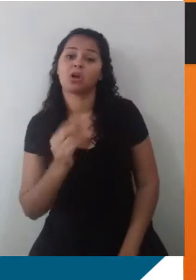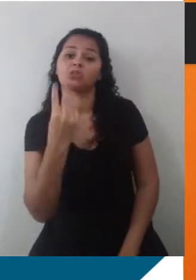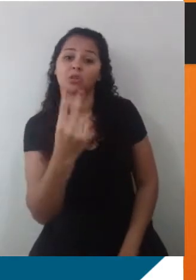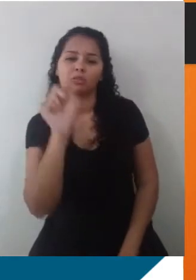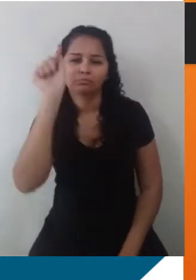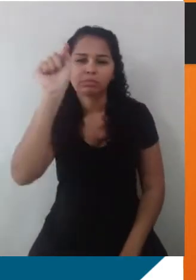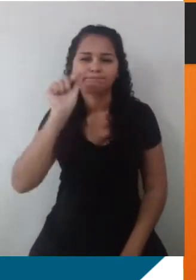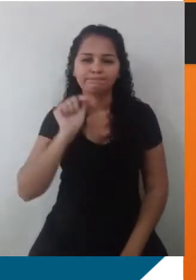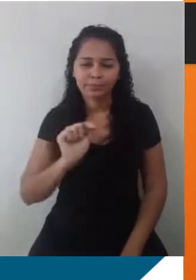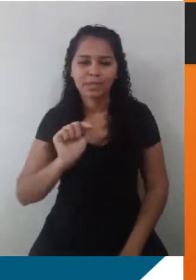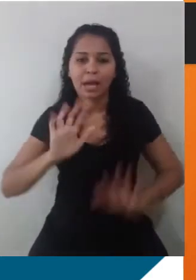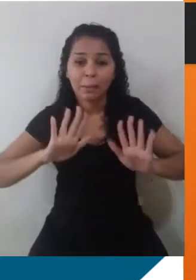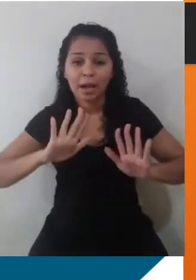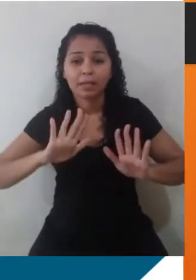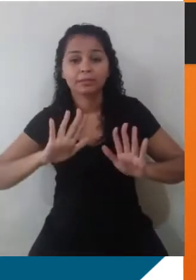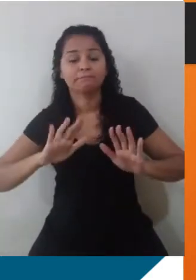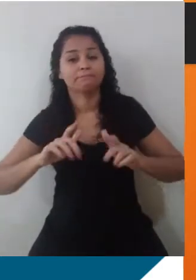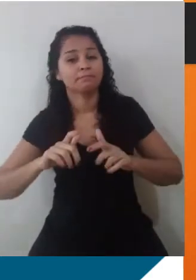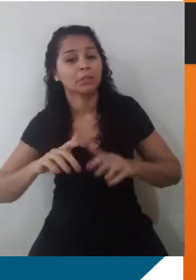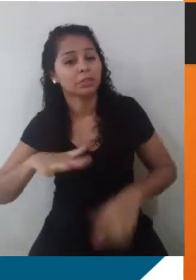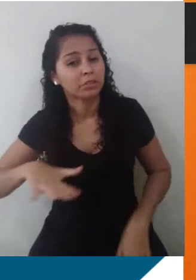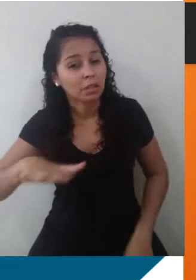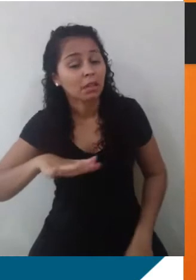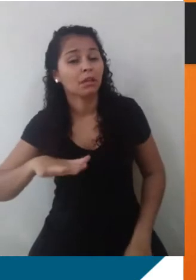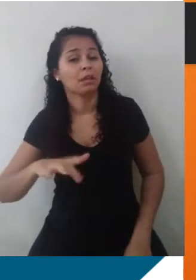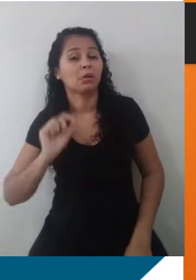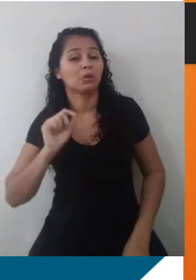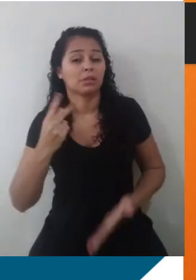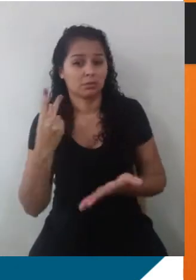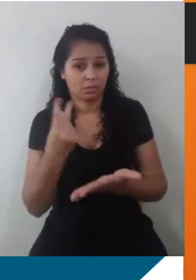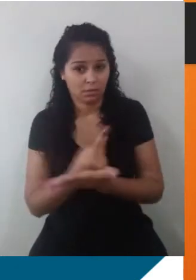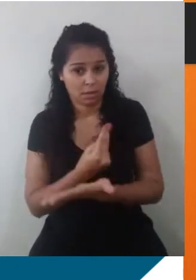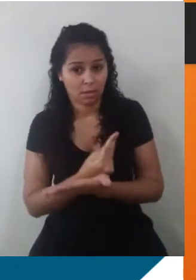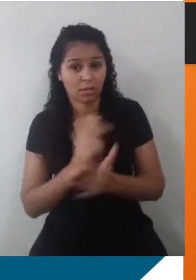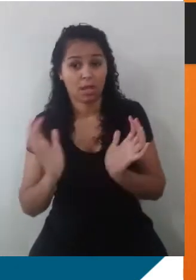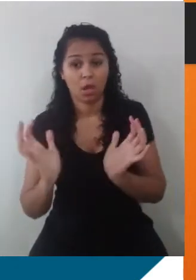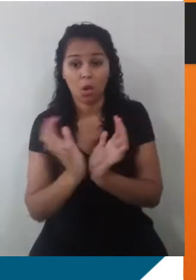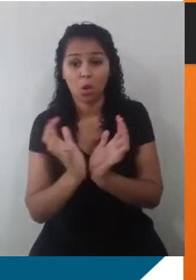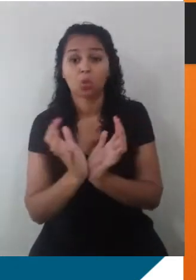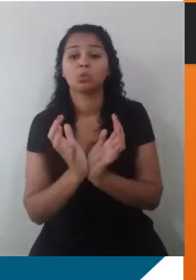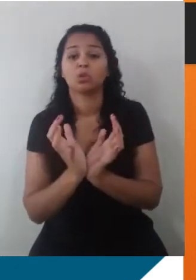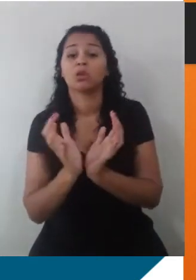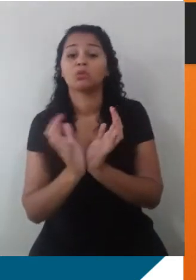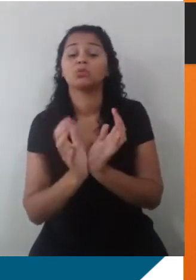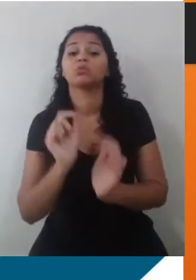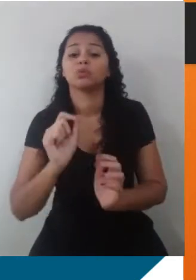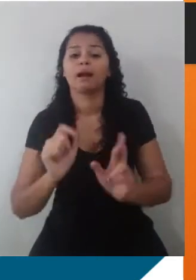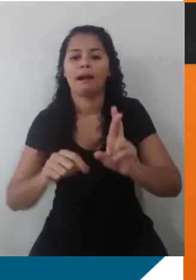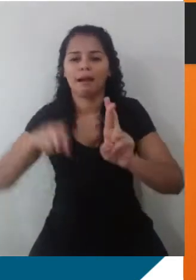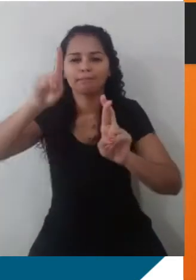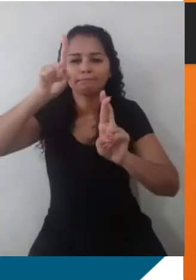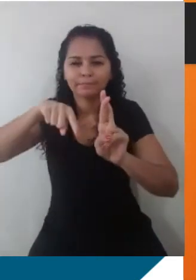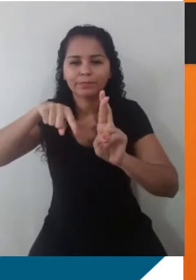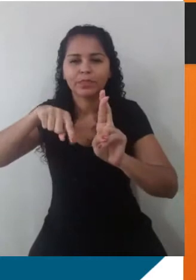2 pontos. Mas, em geral, o que acontece é que o nosso domínio é o conjunto dos reais, ou seja, todos os números que